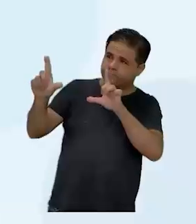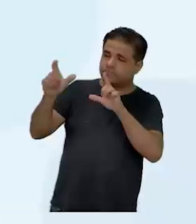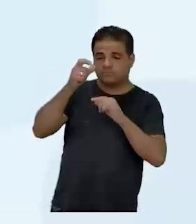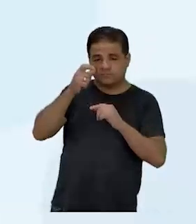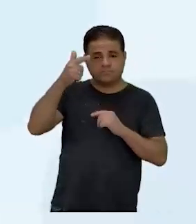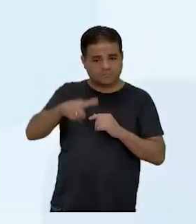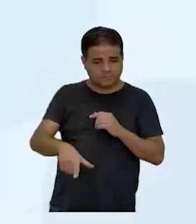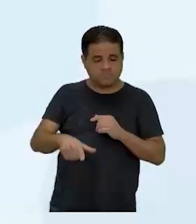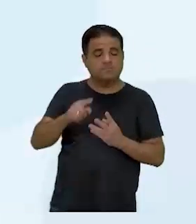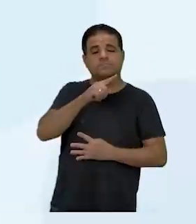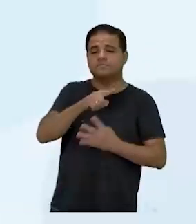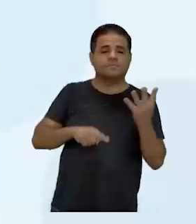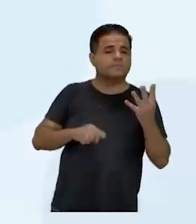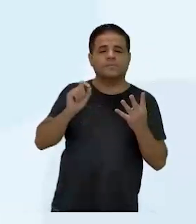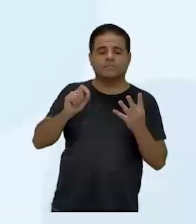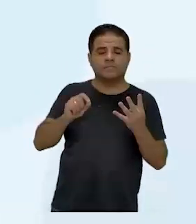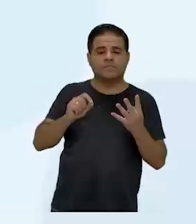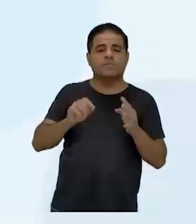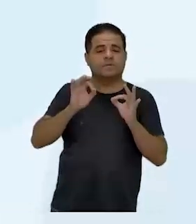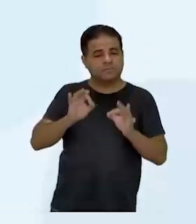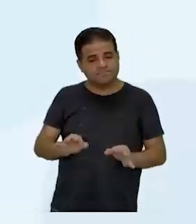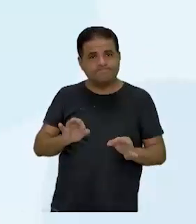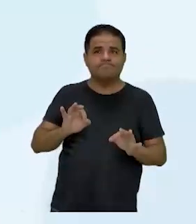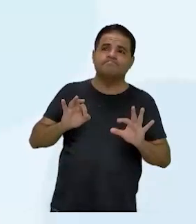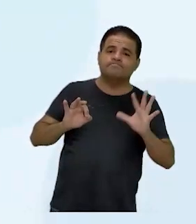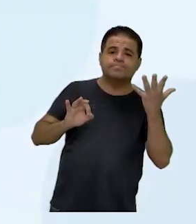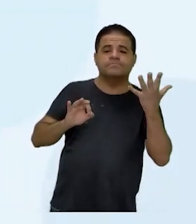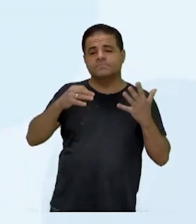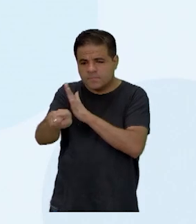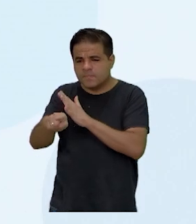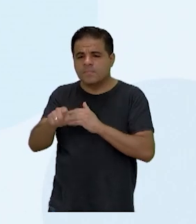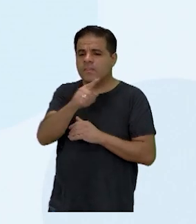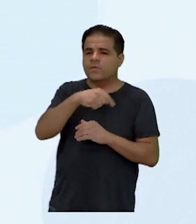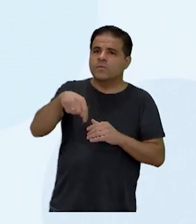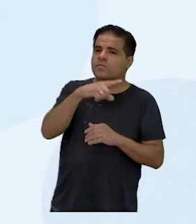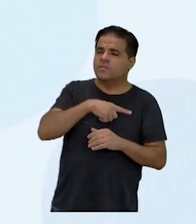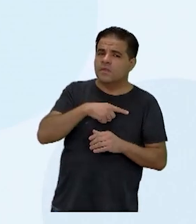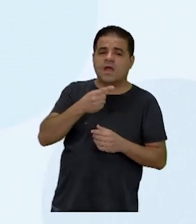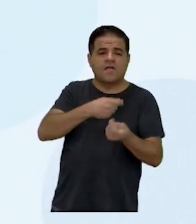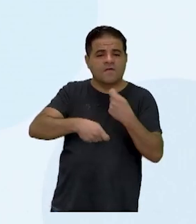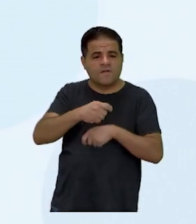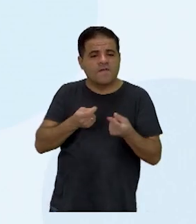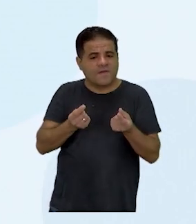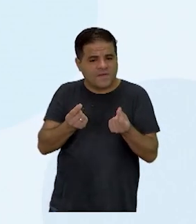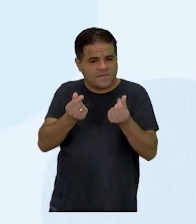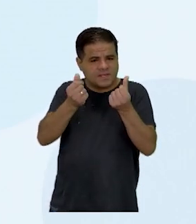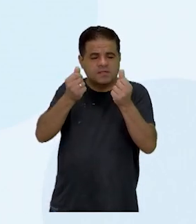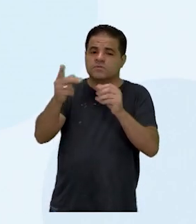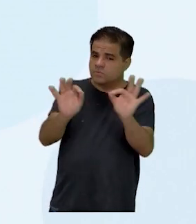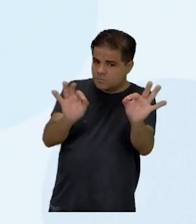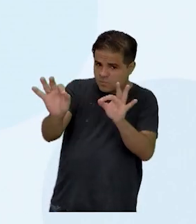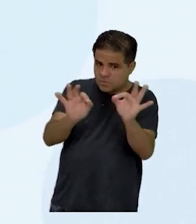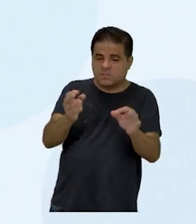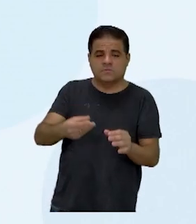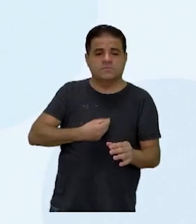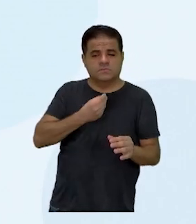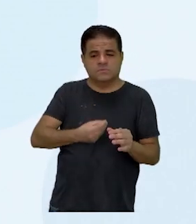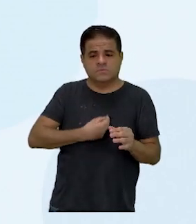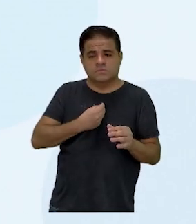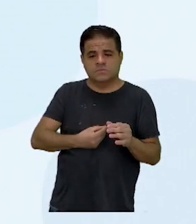criativo. E o último deles é o empreendedorismo, que significa mobilizar os seus conhecimentos